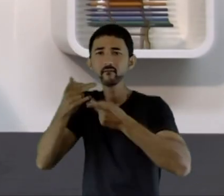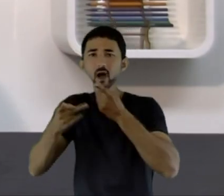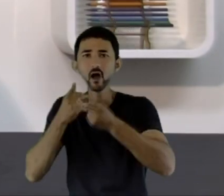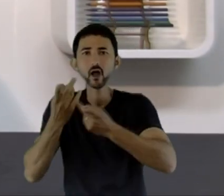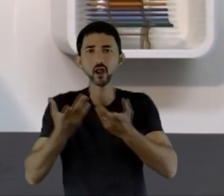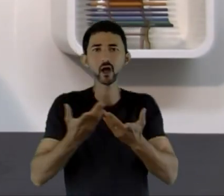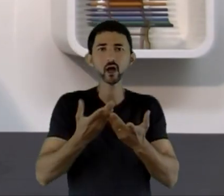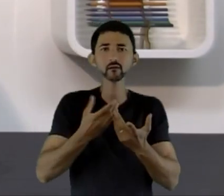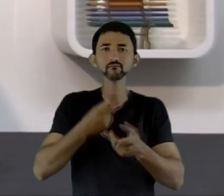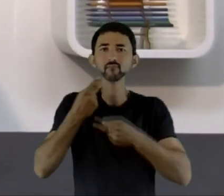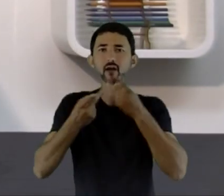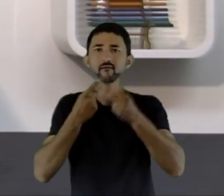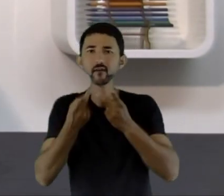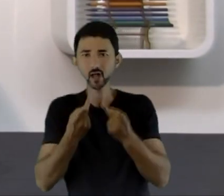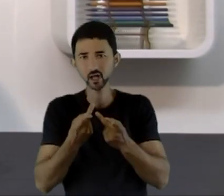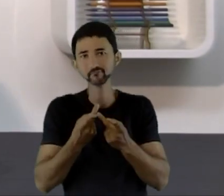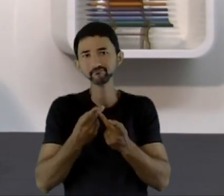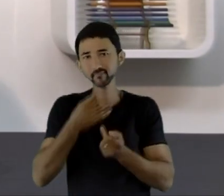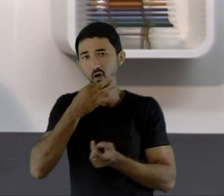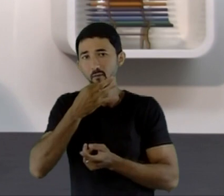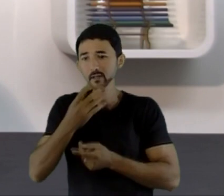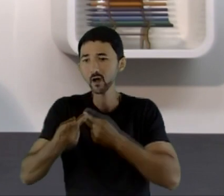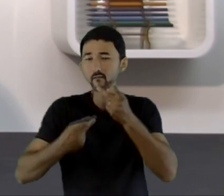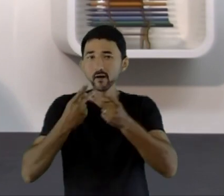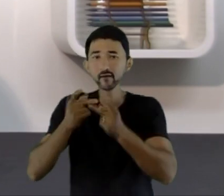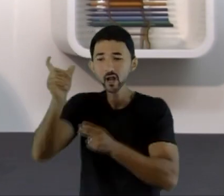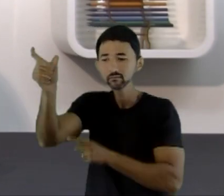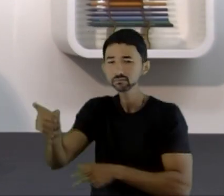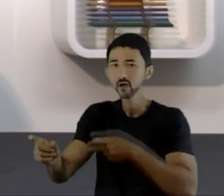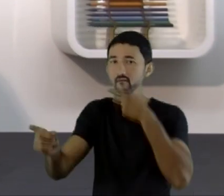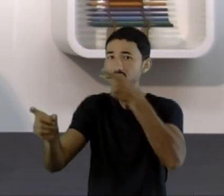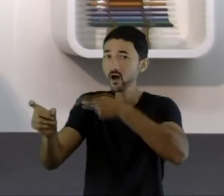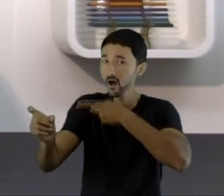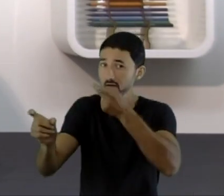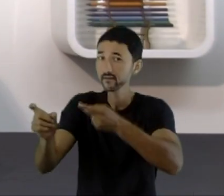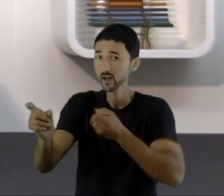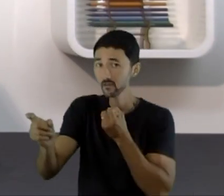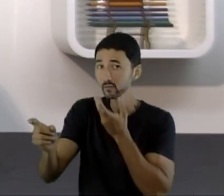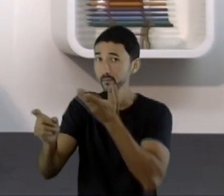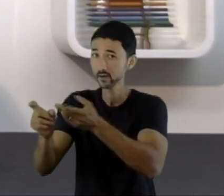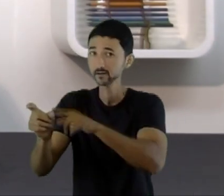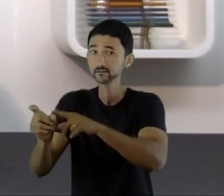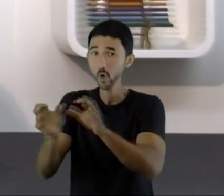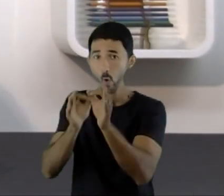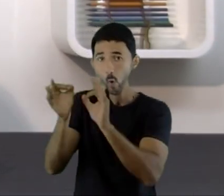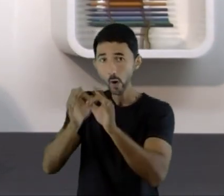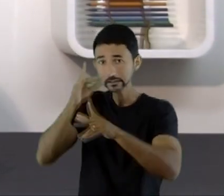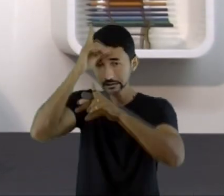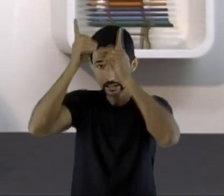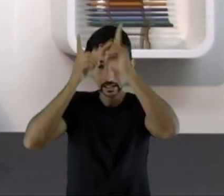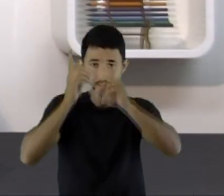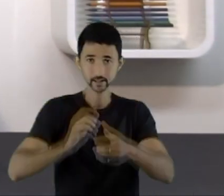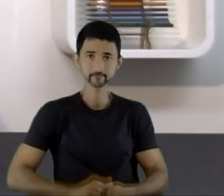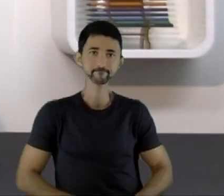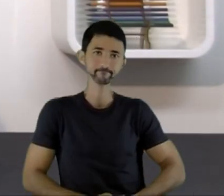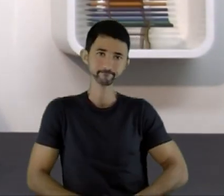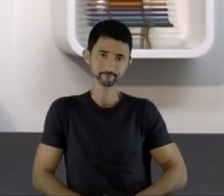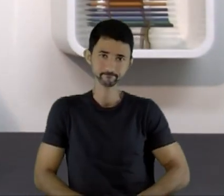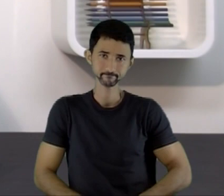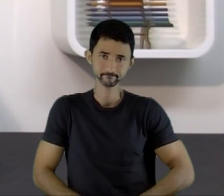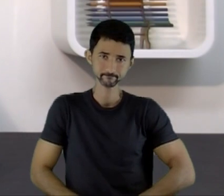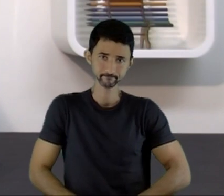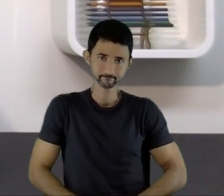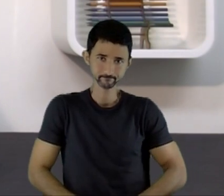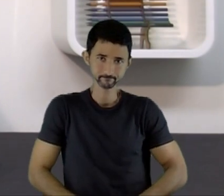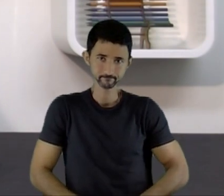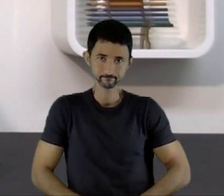produzir oralmente o seu argumento, em que você vai expressar a sua opinião, organizando as suas ideias. Vamos lá para a leitura